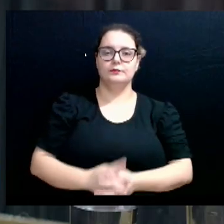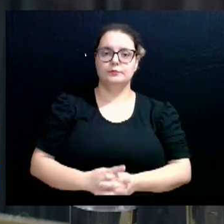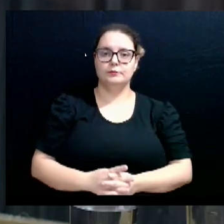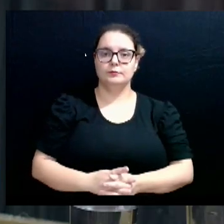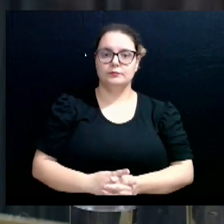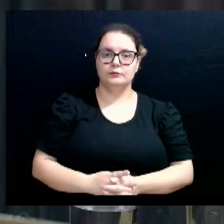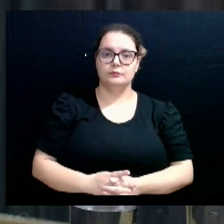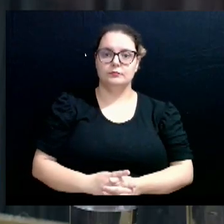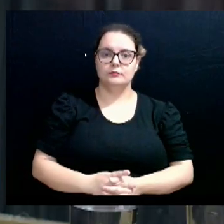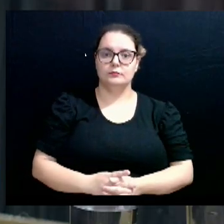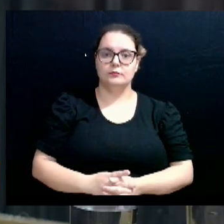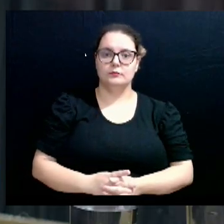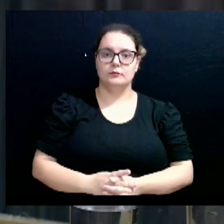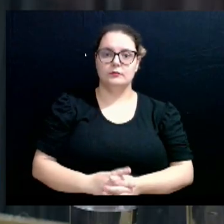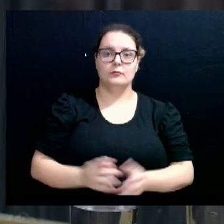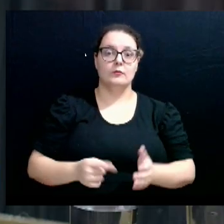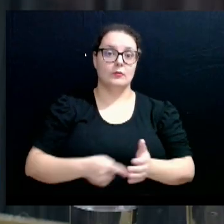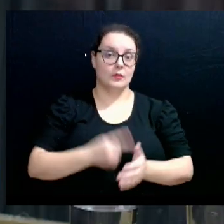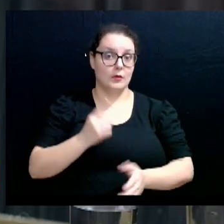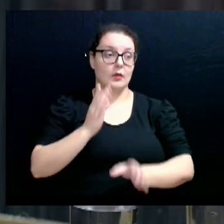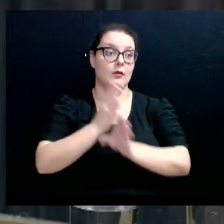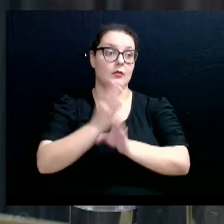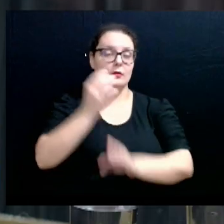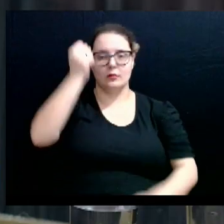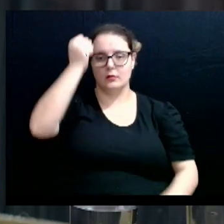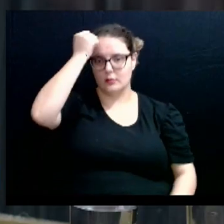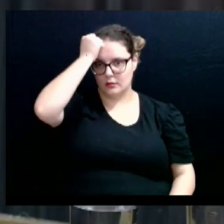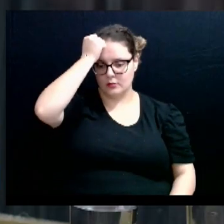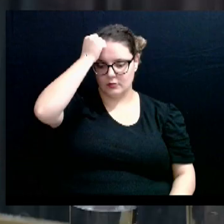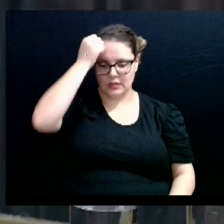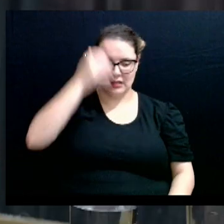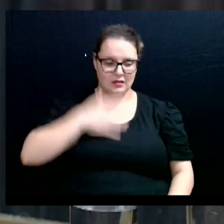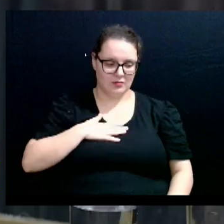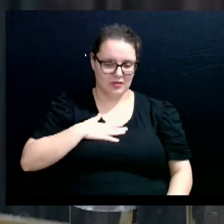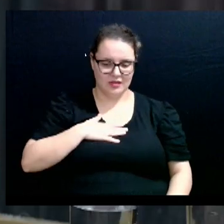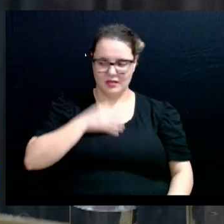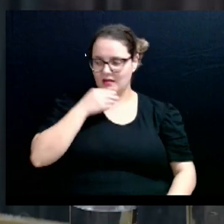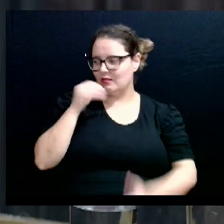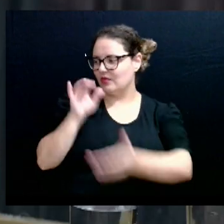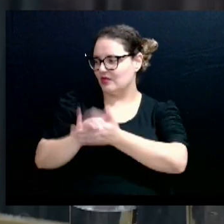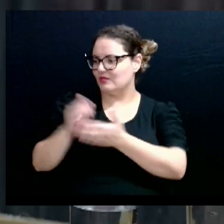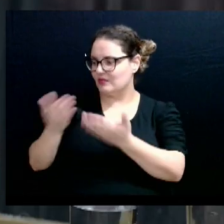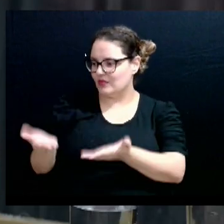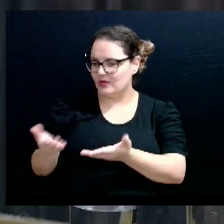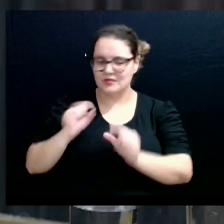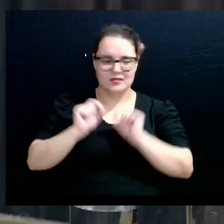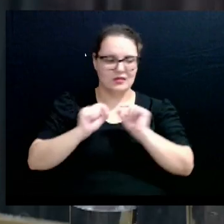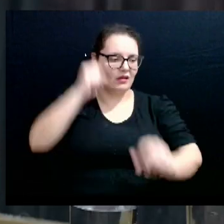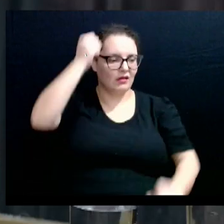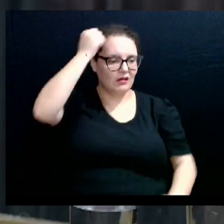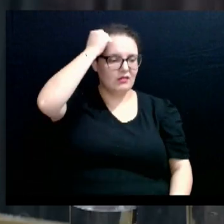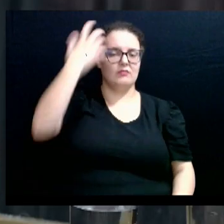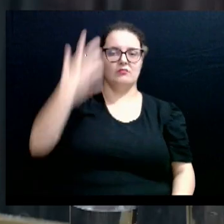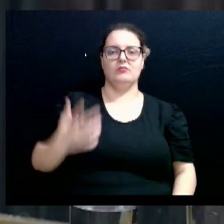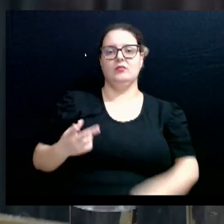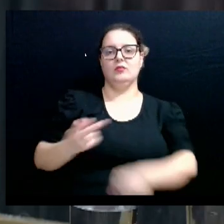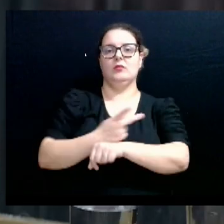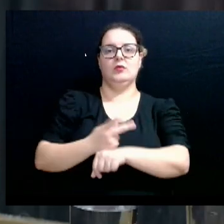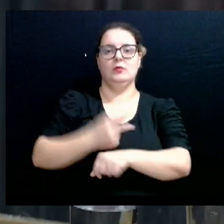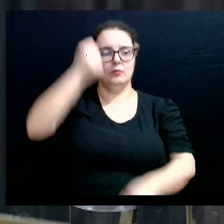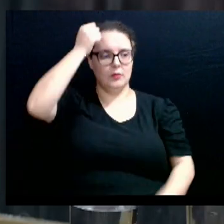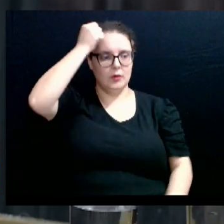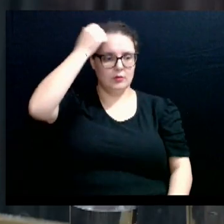primeiro é achar um culpado, né, veio de mim, veio do marido, né, vai buscar um culpado e